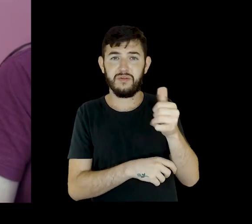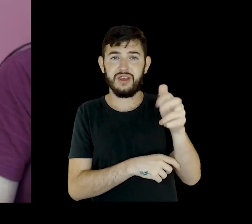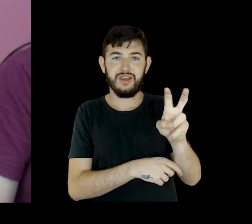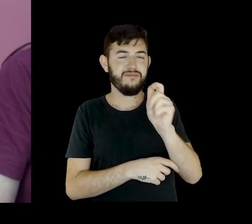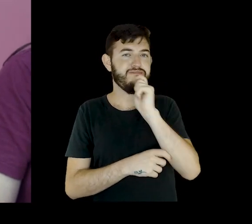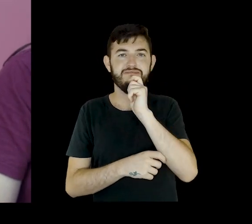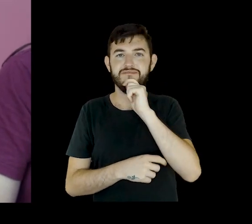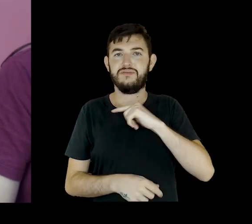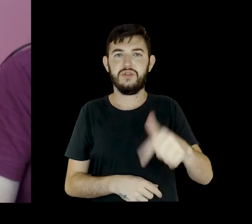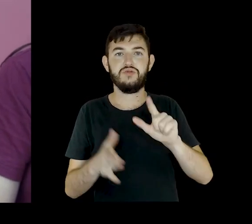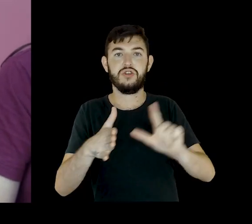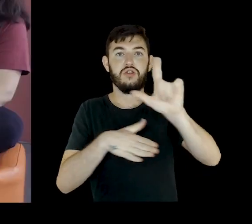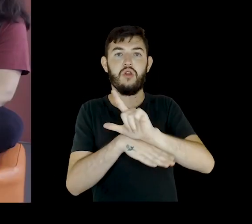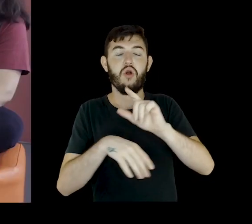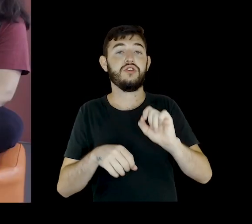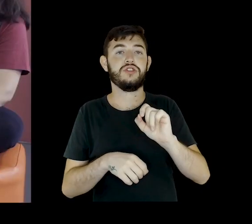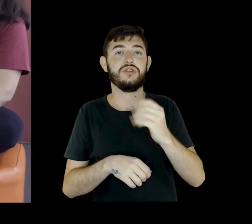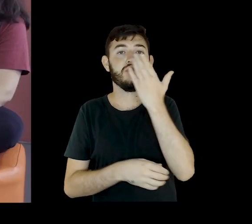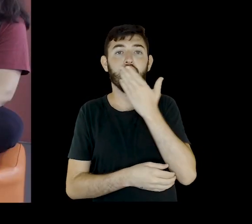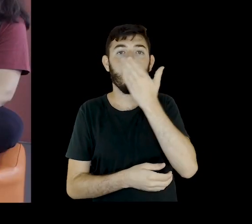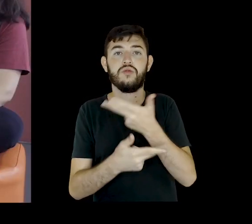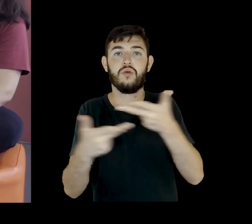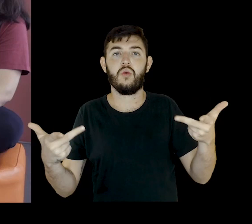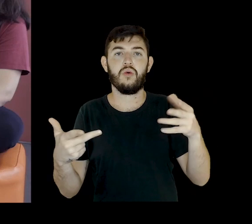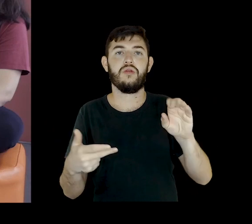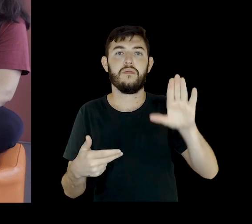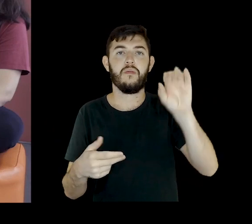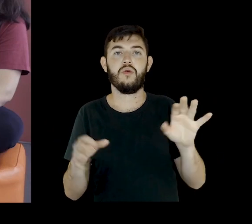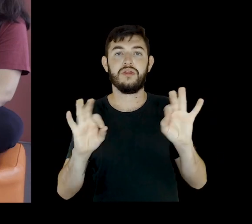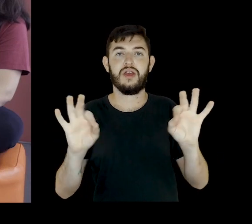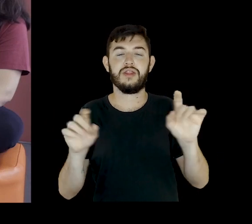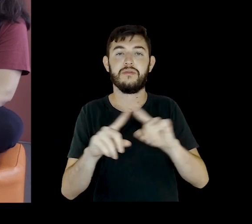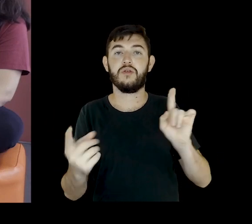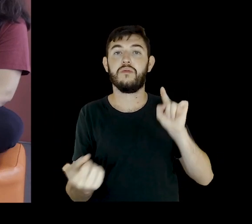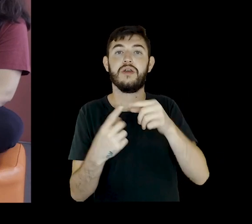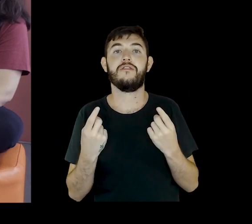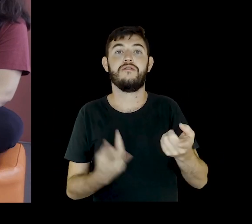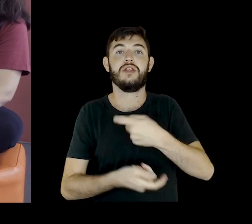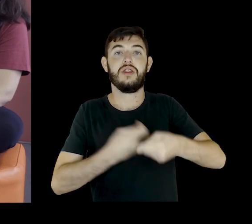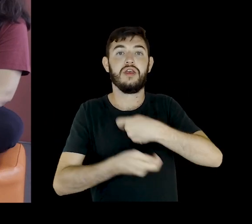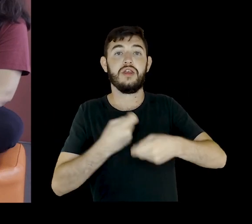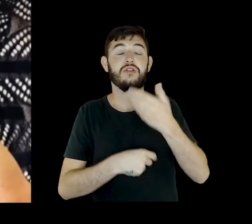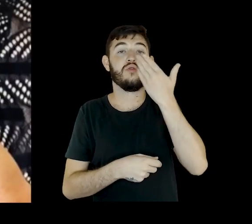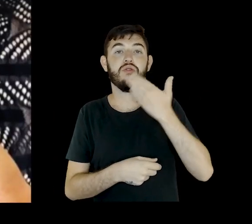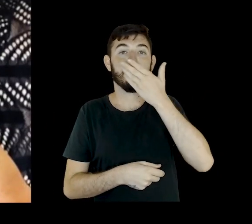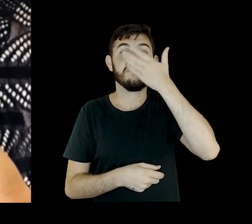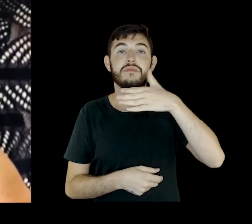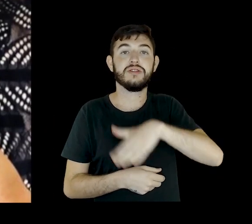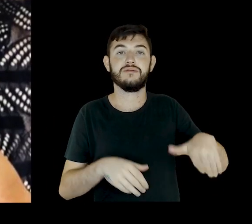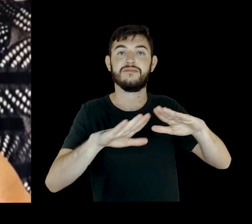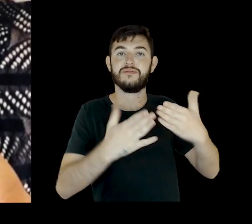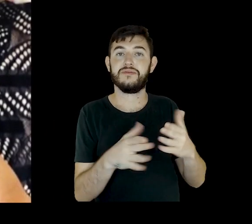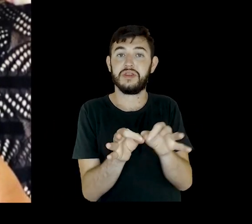não existiam confeitarias aqui, e a intenção inicial era vender brigadeiros para as crianças da escola. Por mais